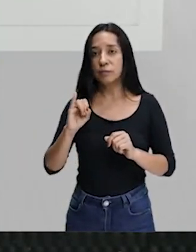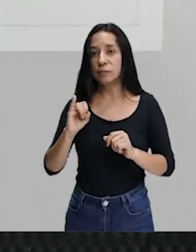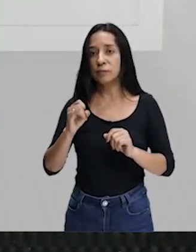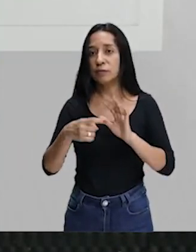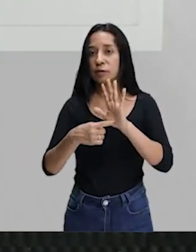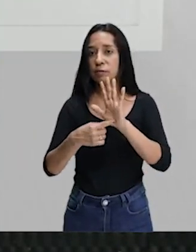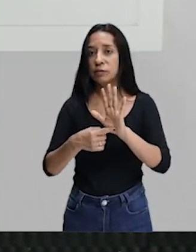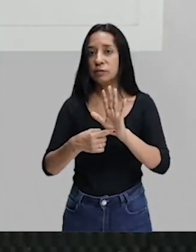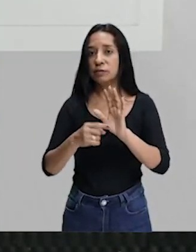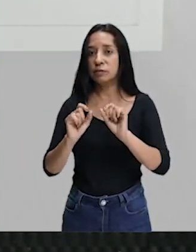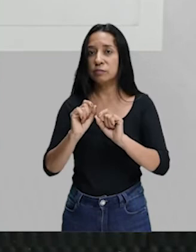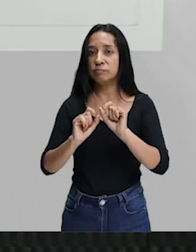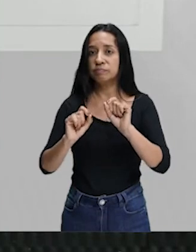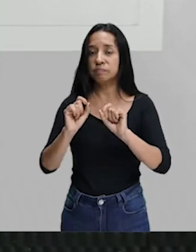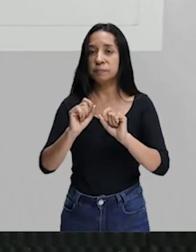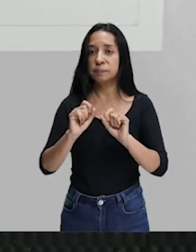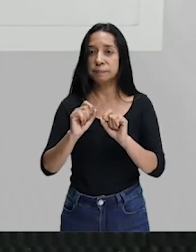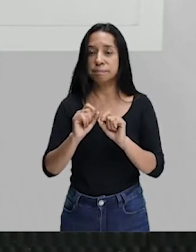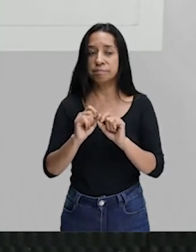aqui